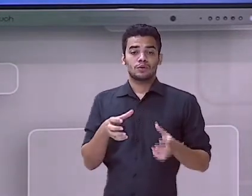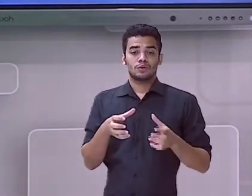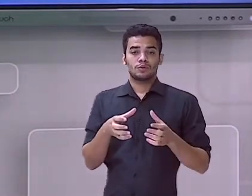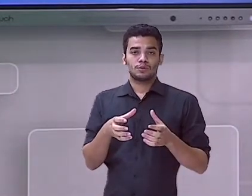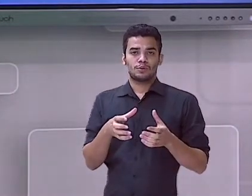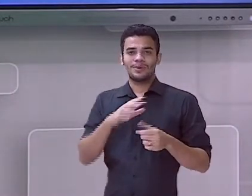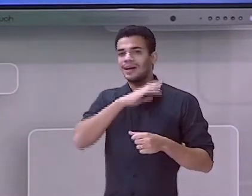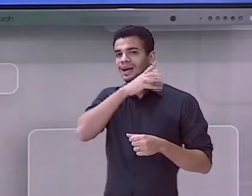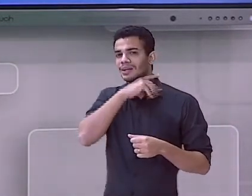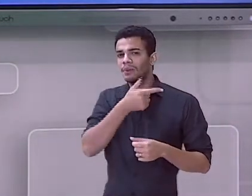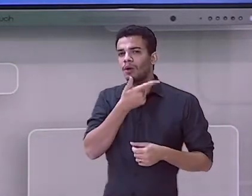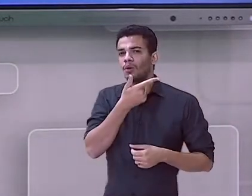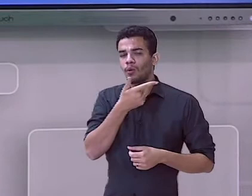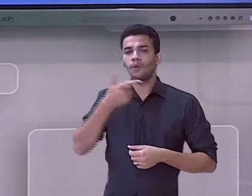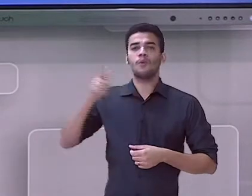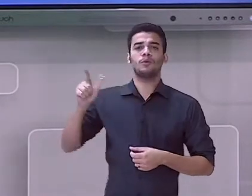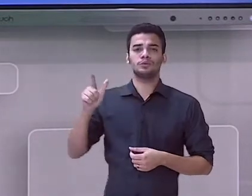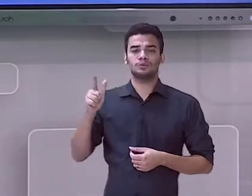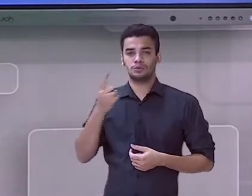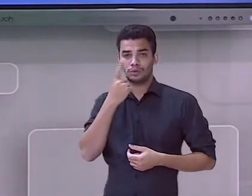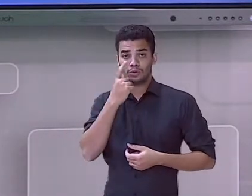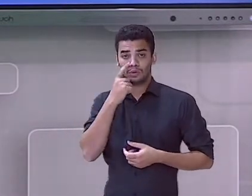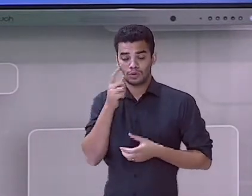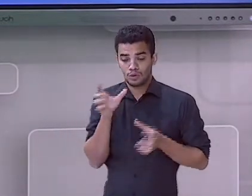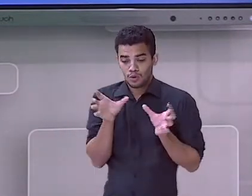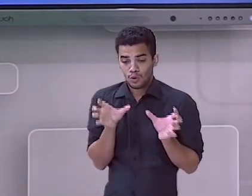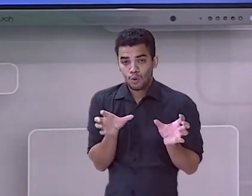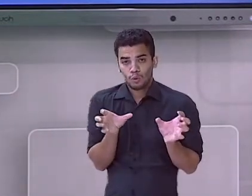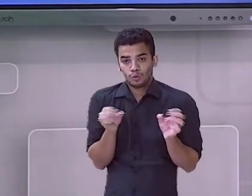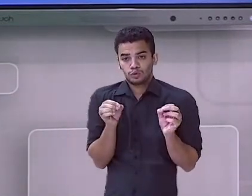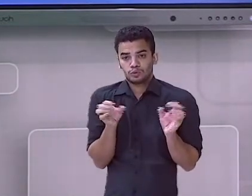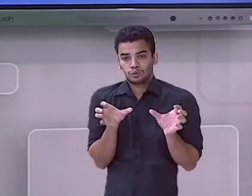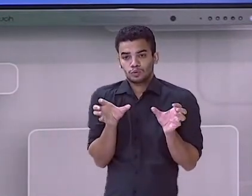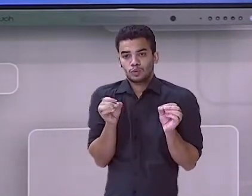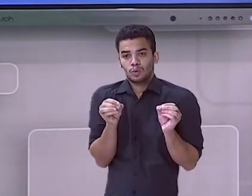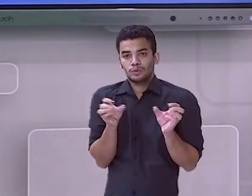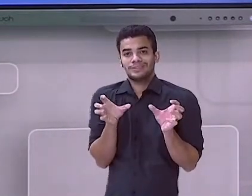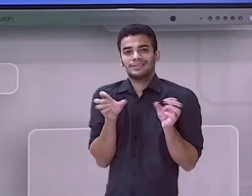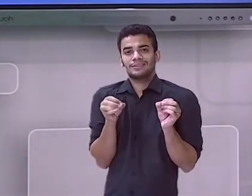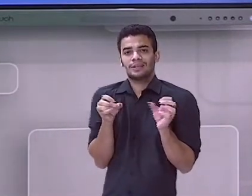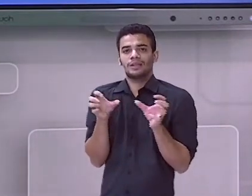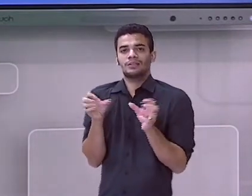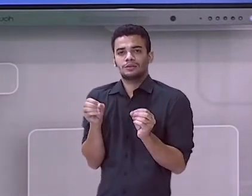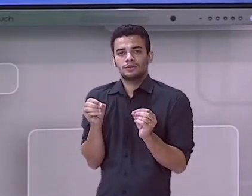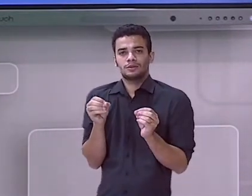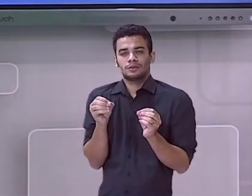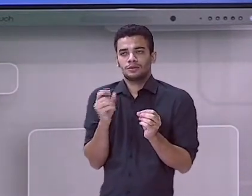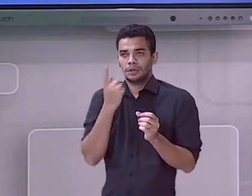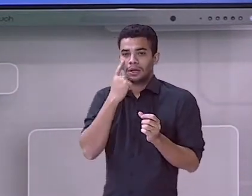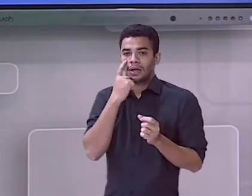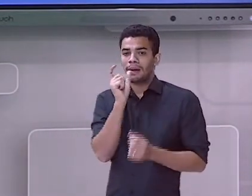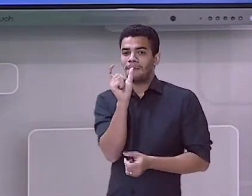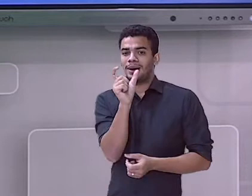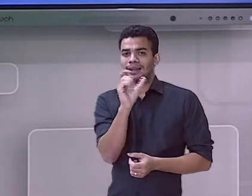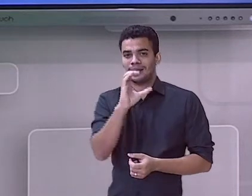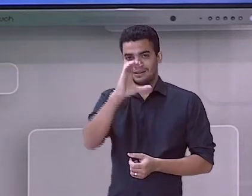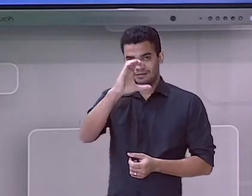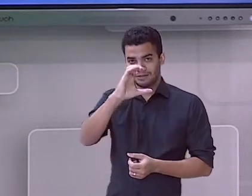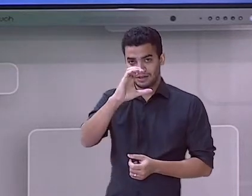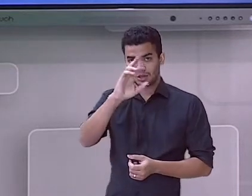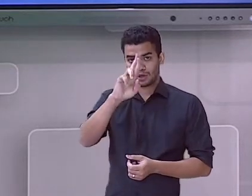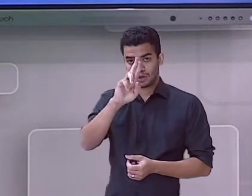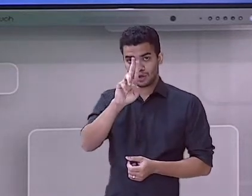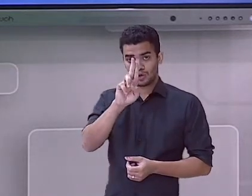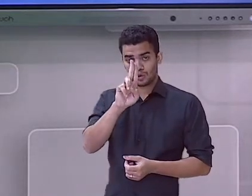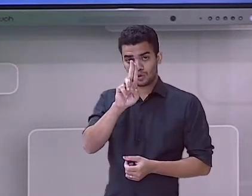vem a primeira classe dentro deste grupo. Os crustáceos são animais invertebrados.